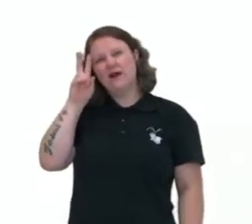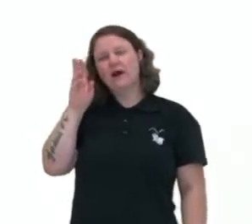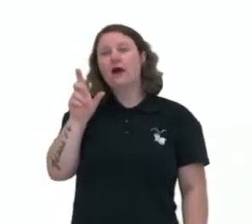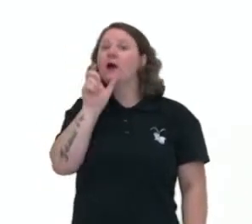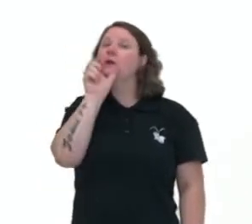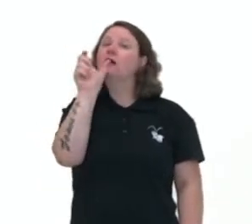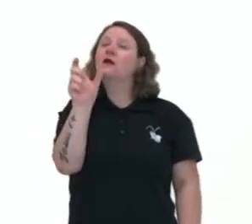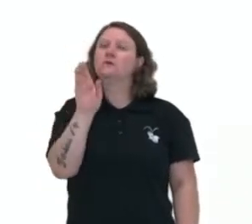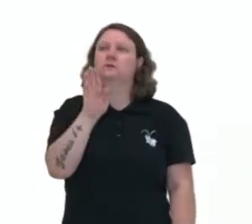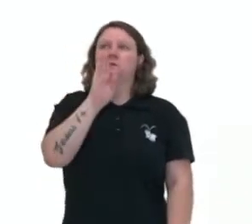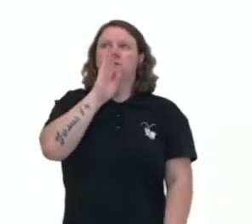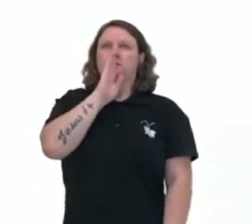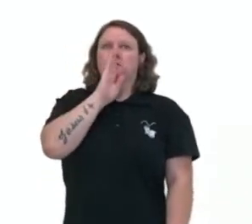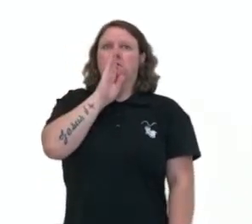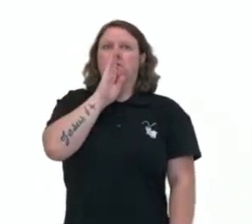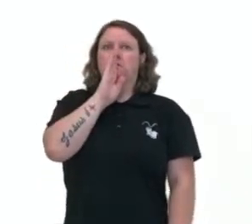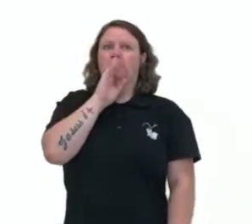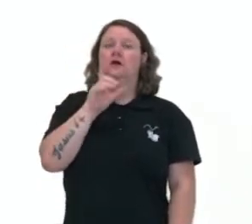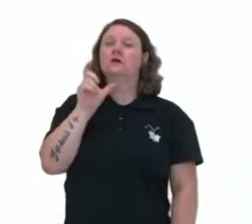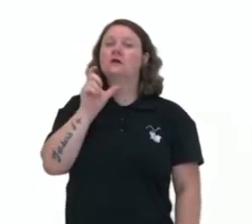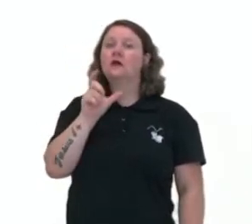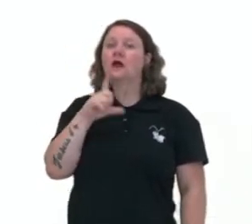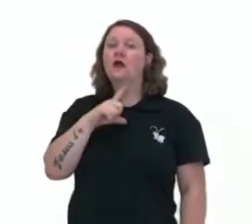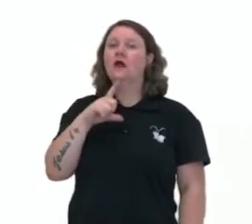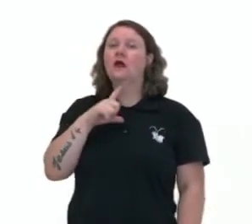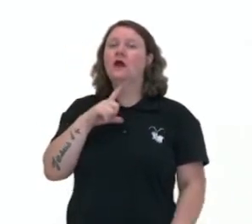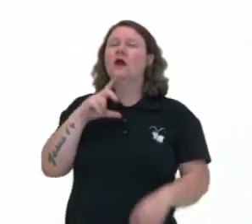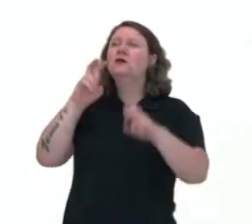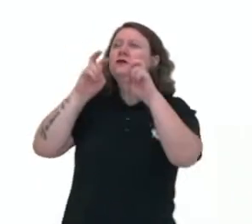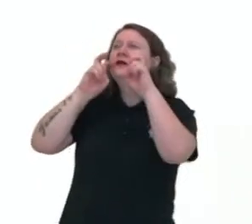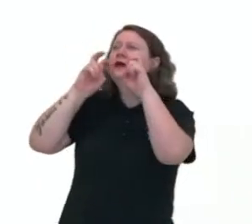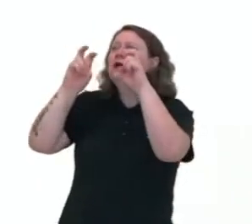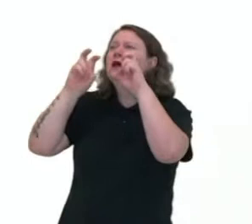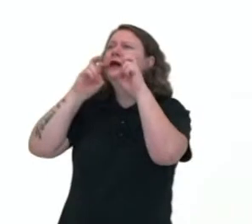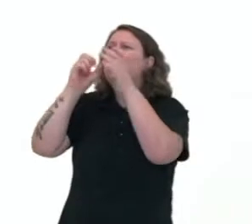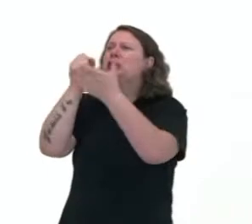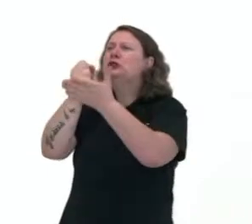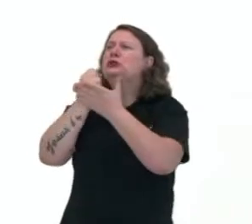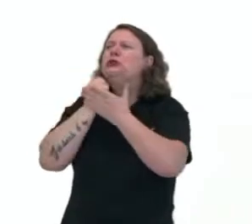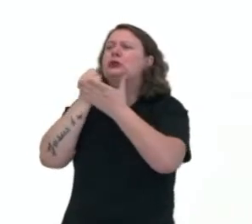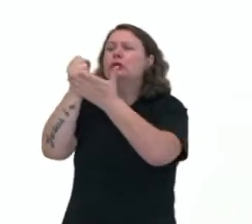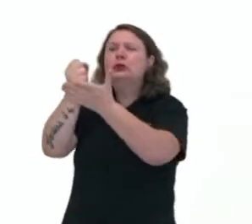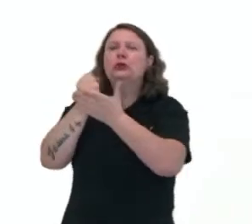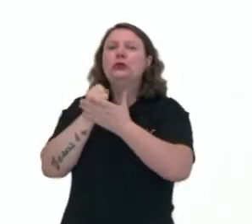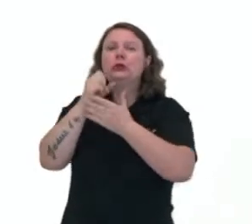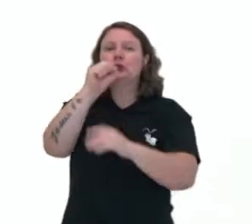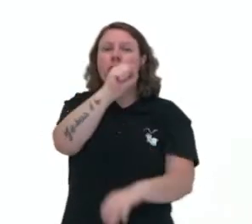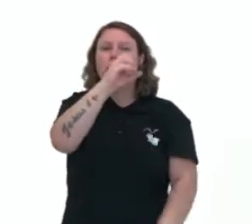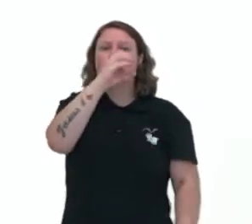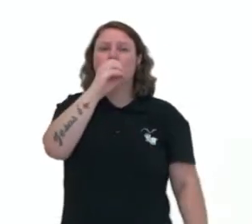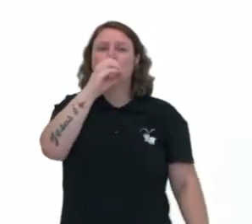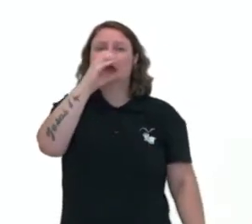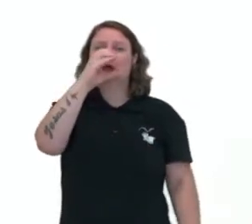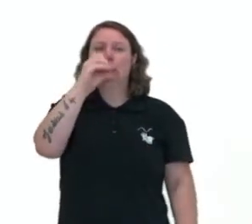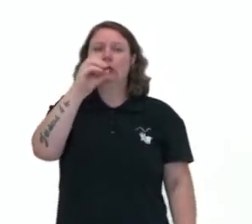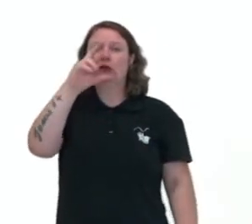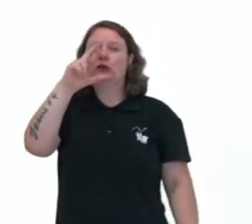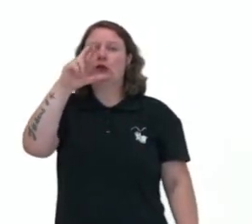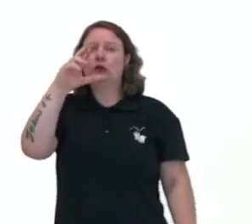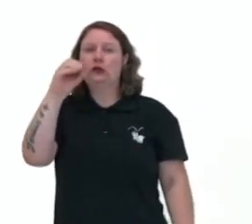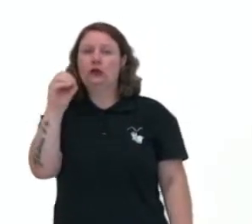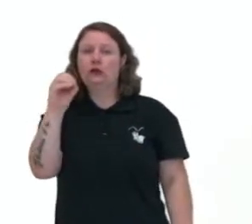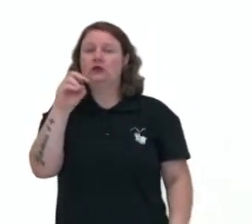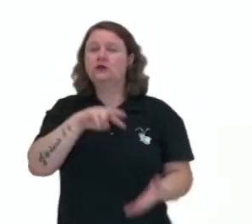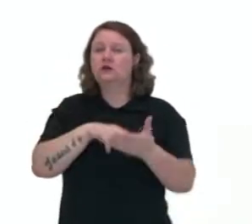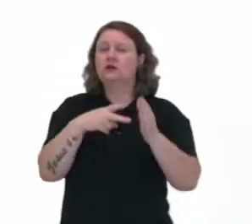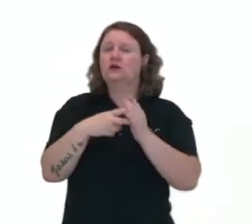palavra silêncio, também a palavra socorro, né? Quando nós escutamos alguém dizendo socorro, né? Quer